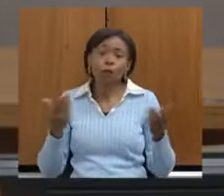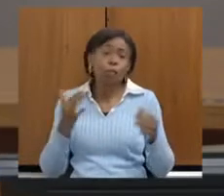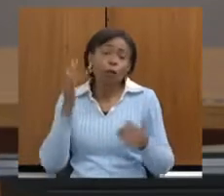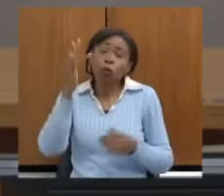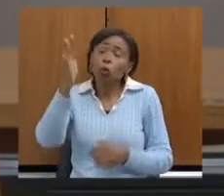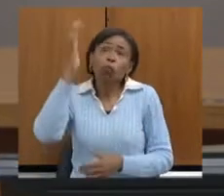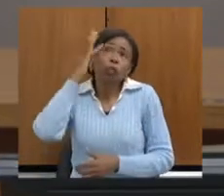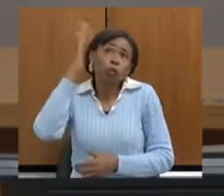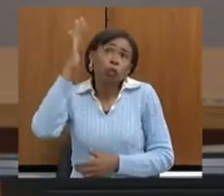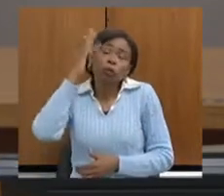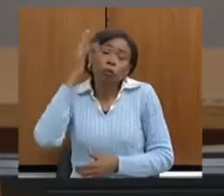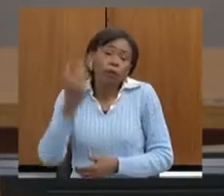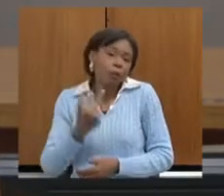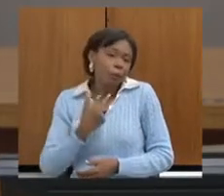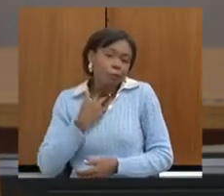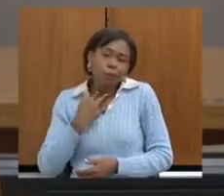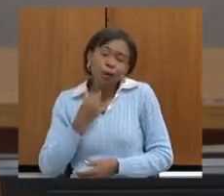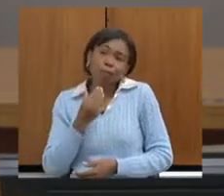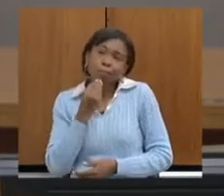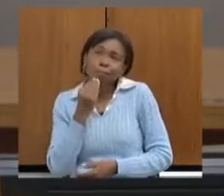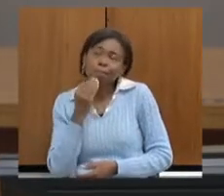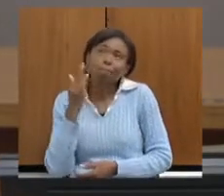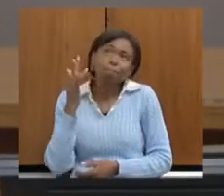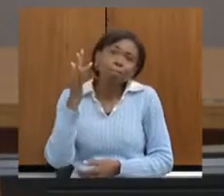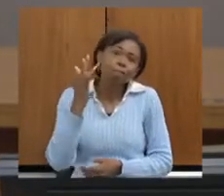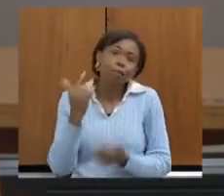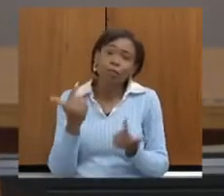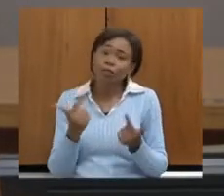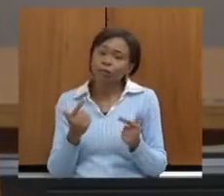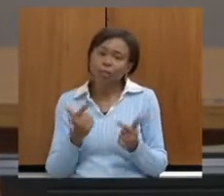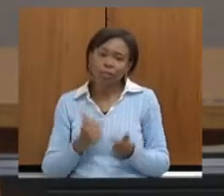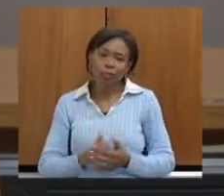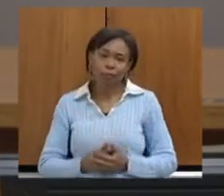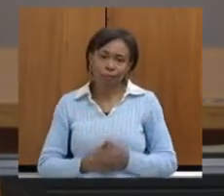poder sonhar com uma nova com perspectivas